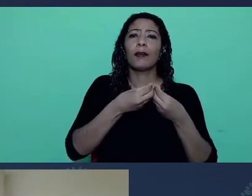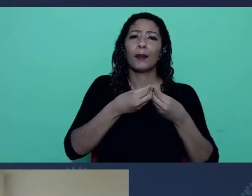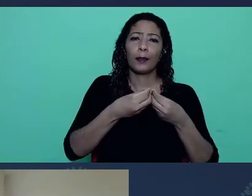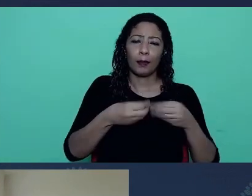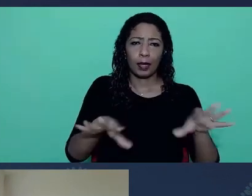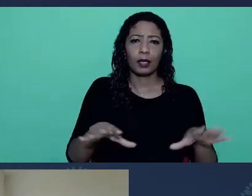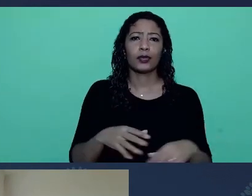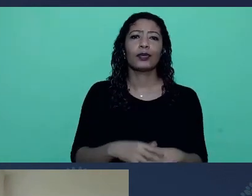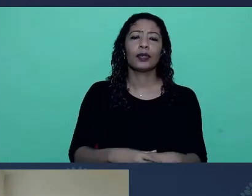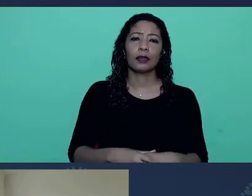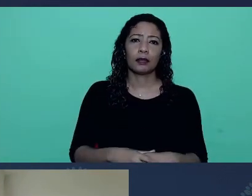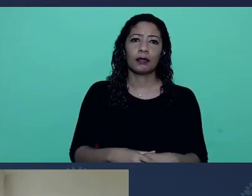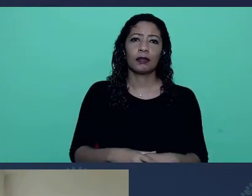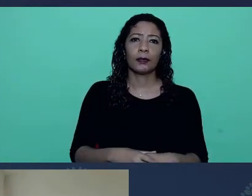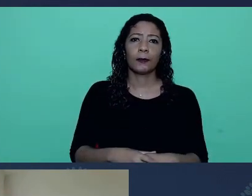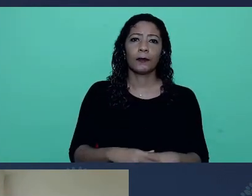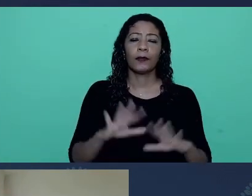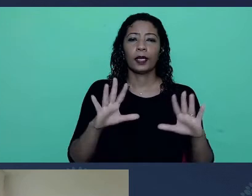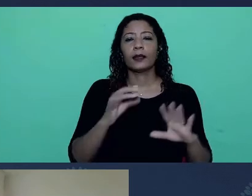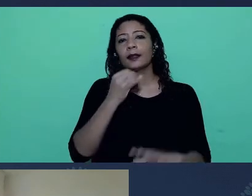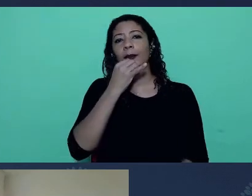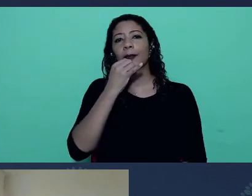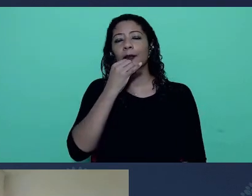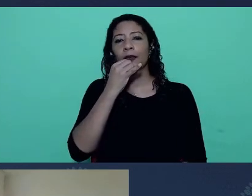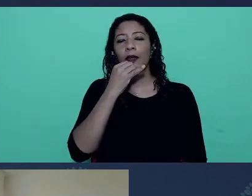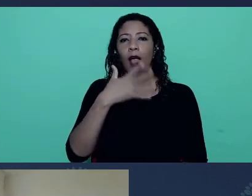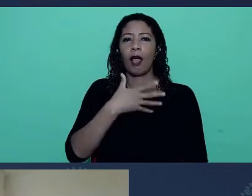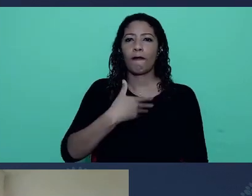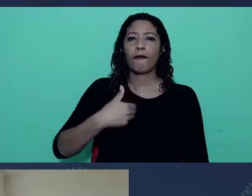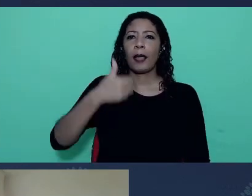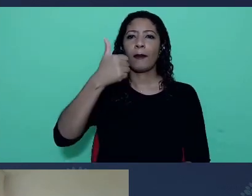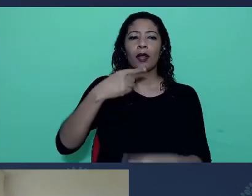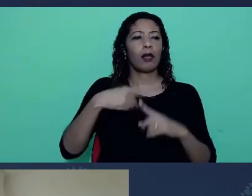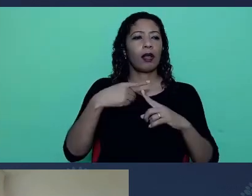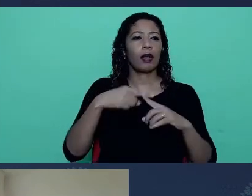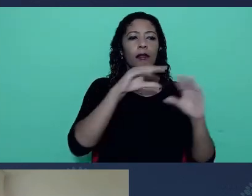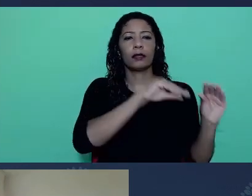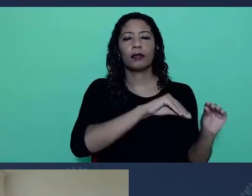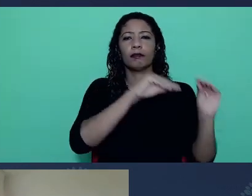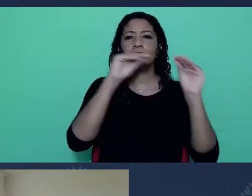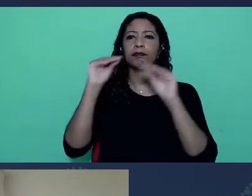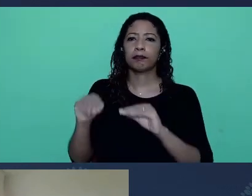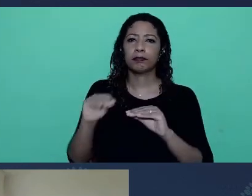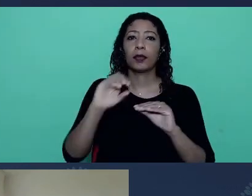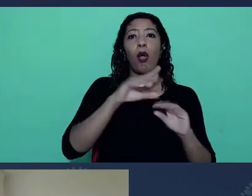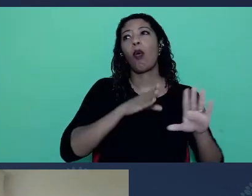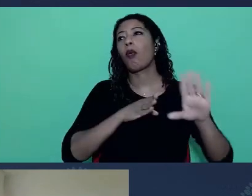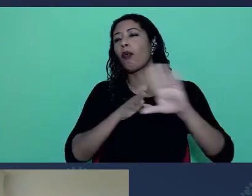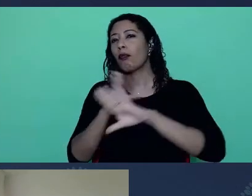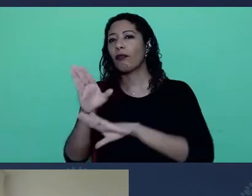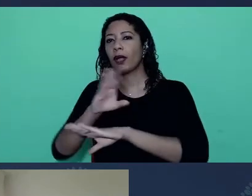asmáticos, né? Não significa que ele vá naturalmente melhorar da asma porque vai para o parque, etc. e tal.